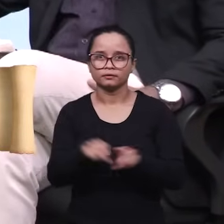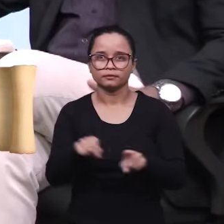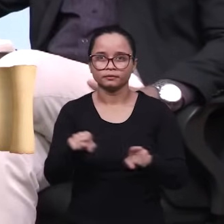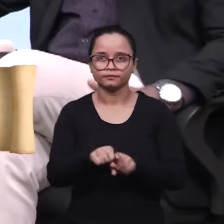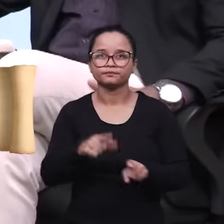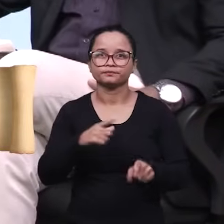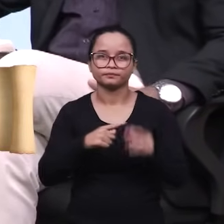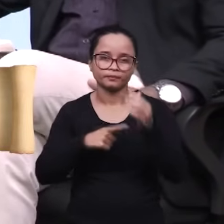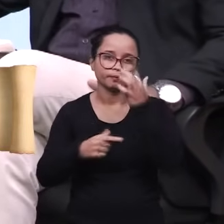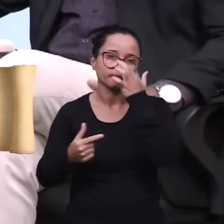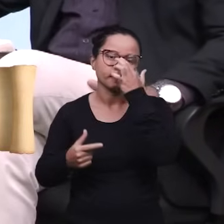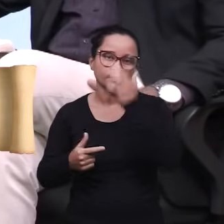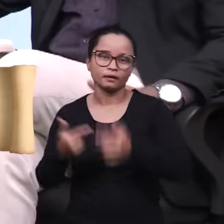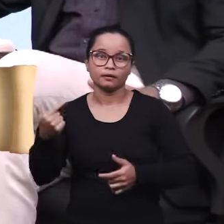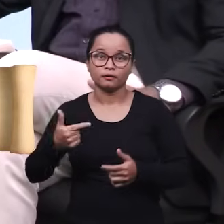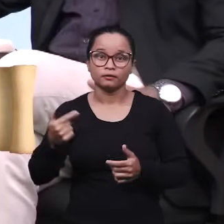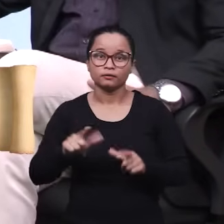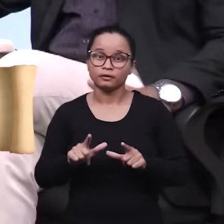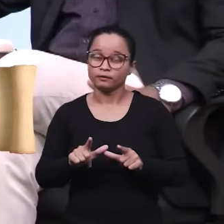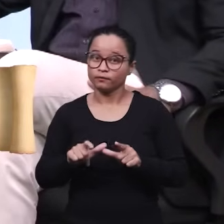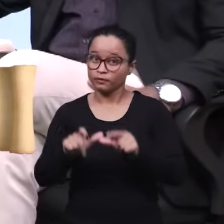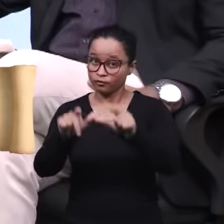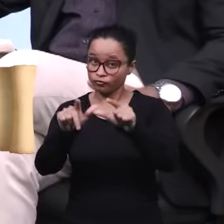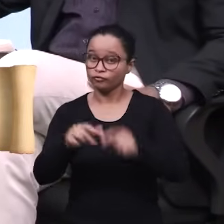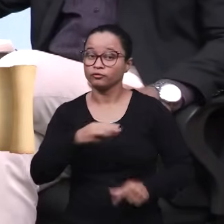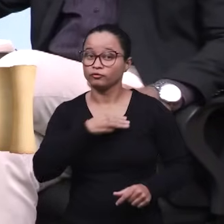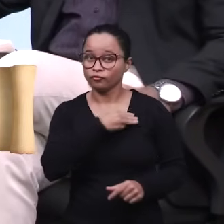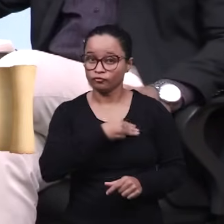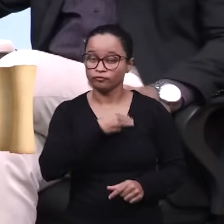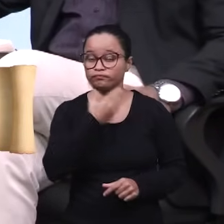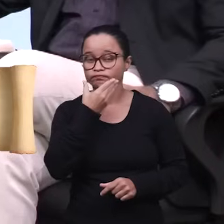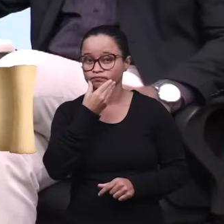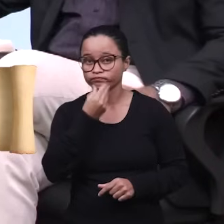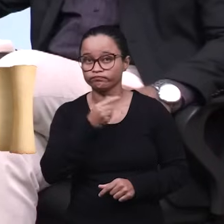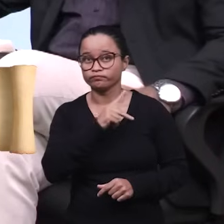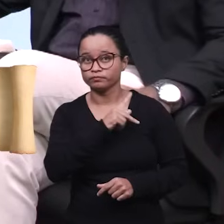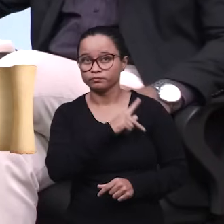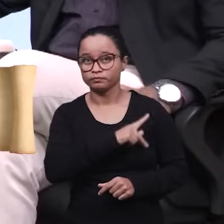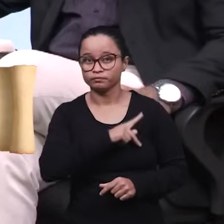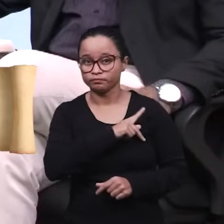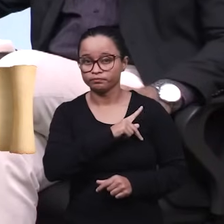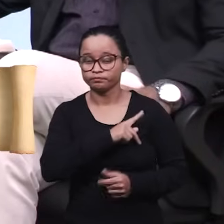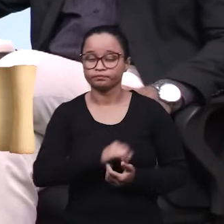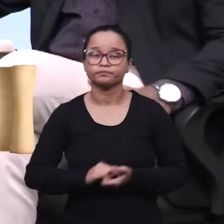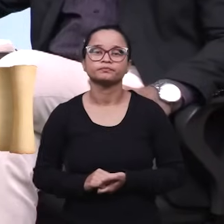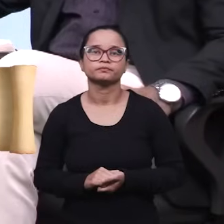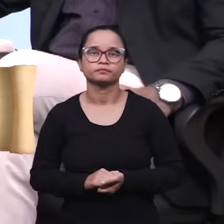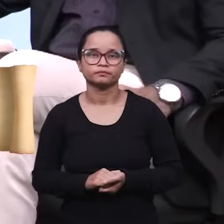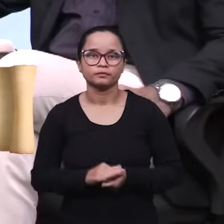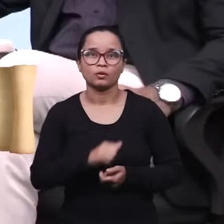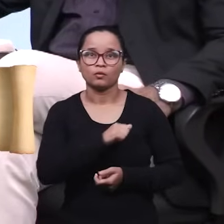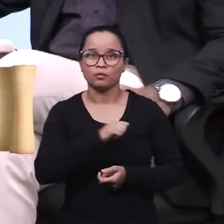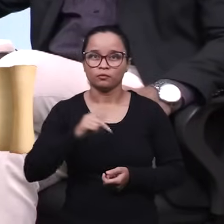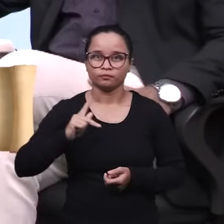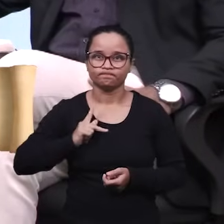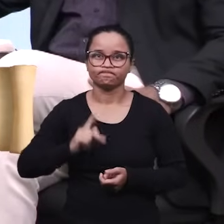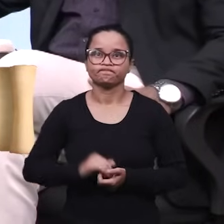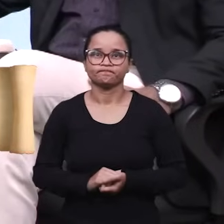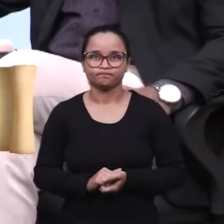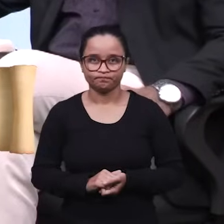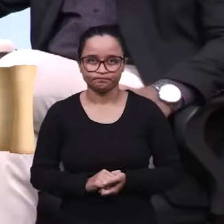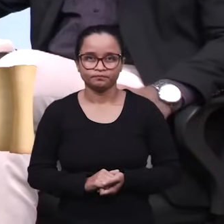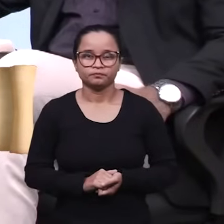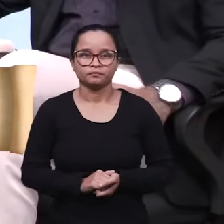episódio. A segunda viagem missionária de Paulo, o apóstolo Paulo.